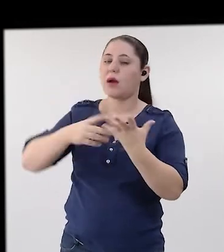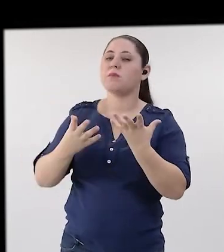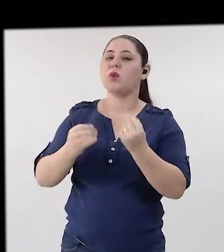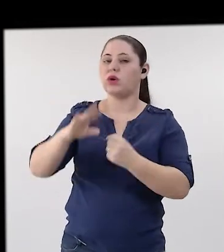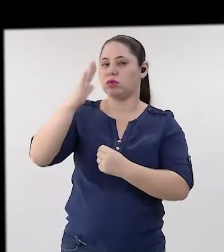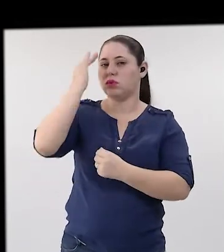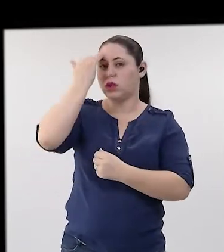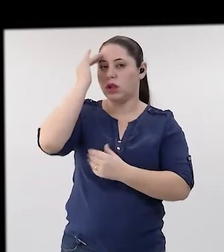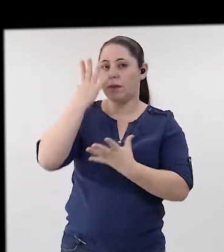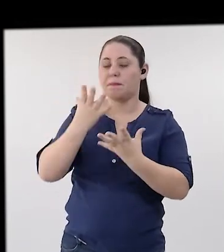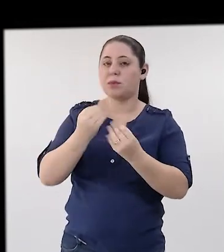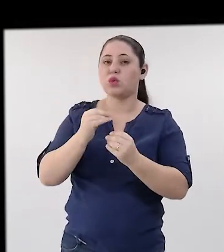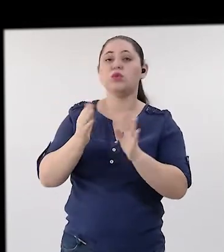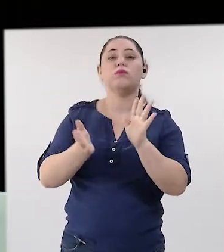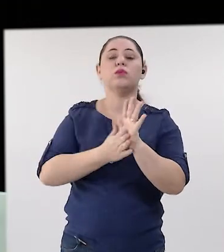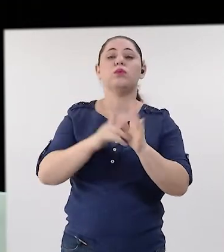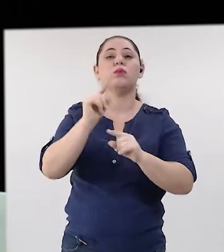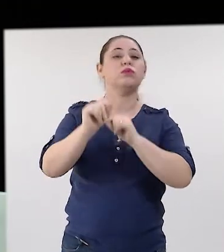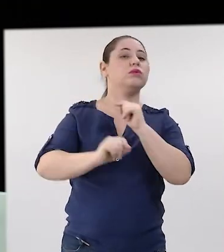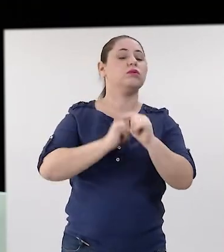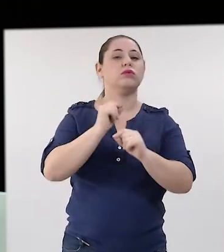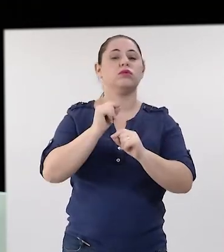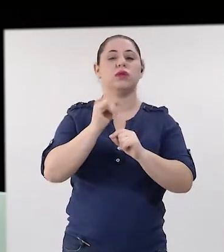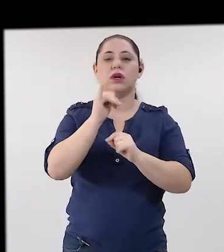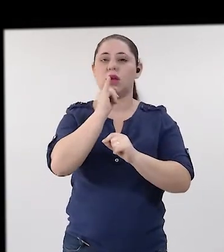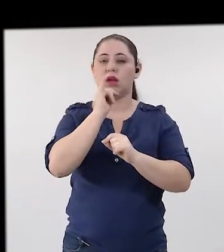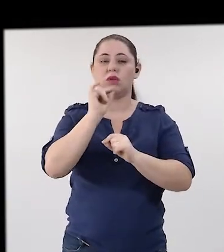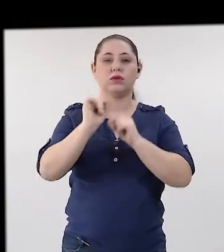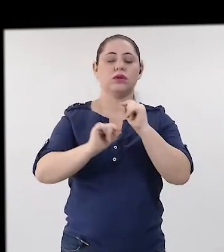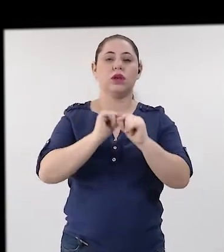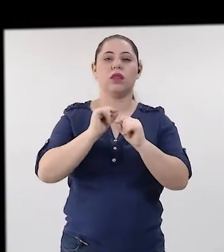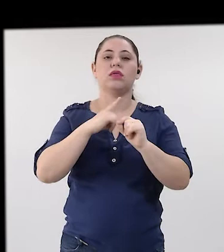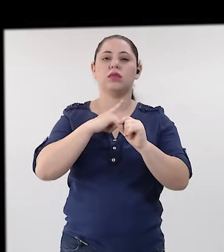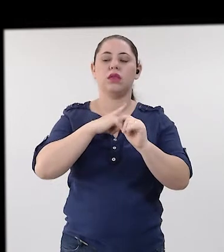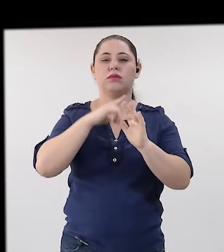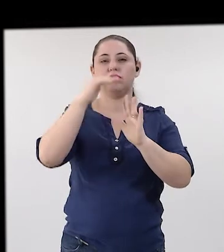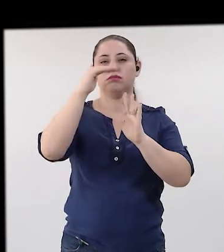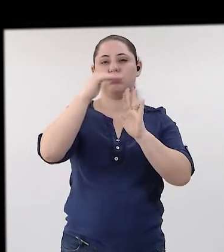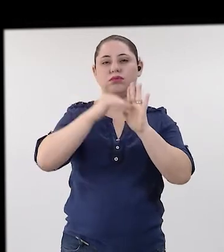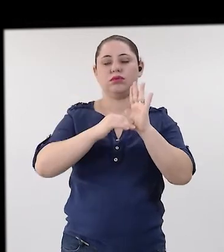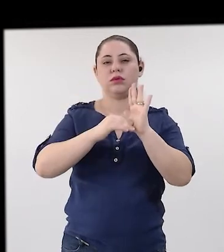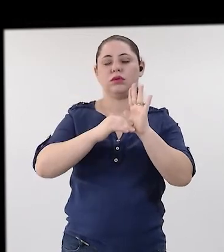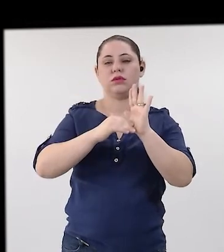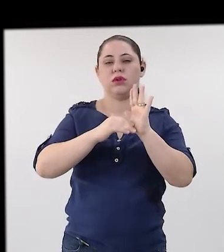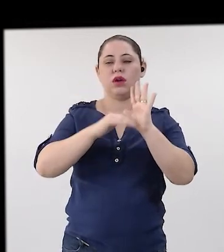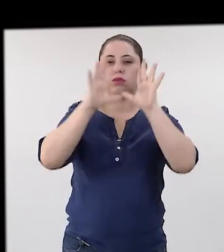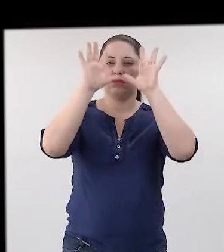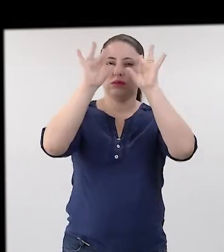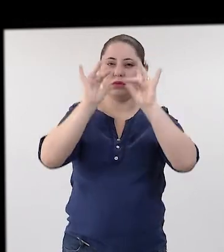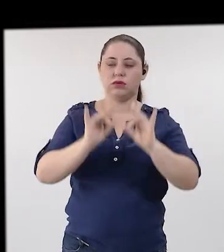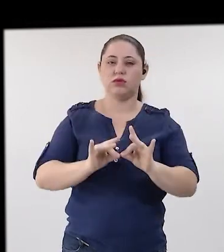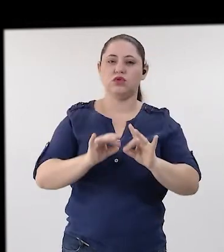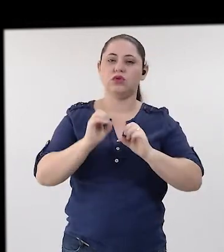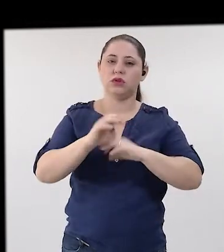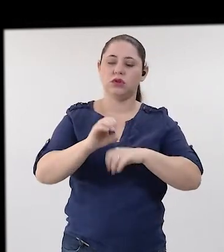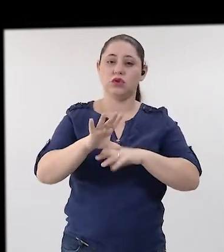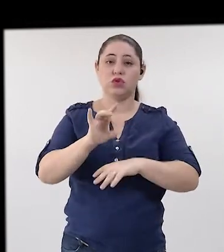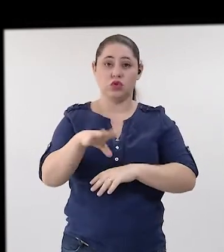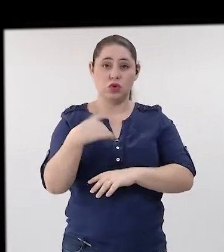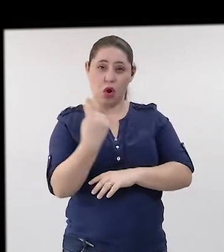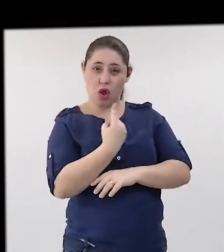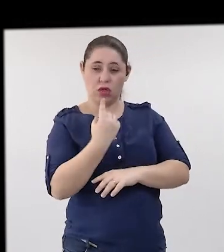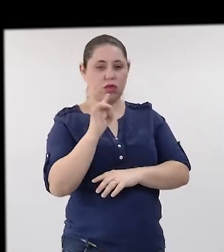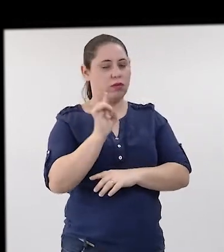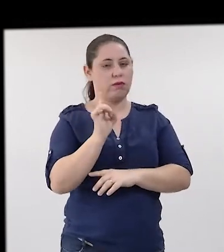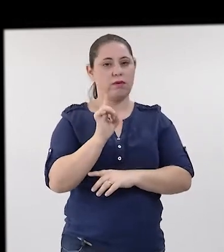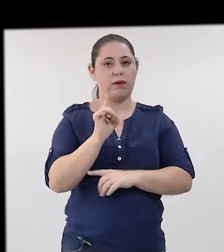muito e entender muito sobre aquilo que a gente está propondo, principalmente quando a gente envolve metodologias de ensino, que, querendo ou não depende